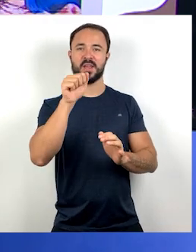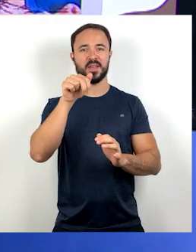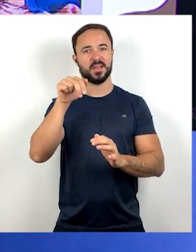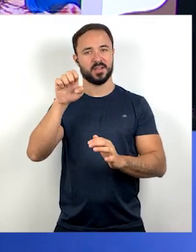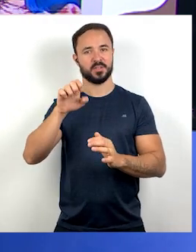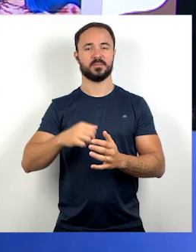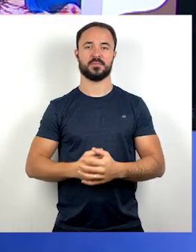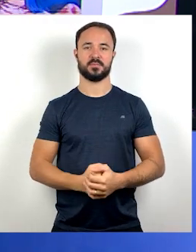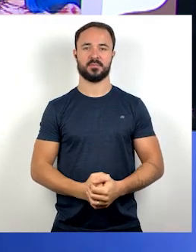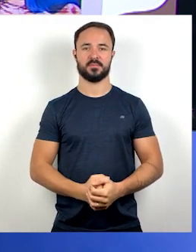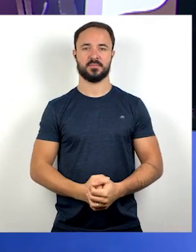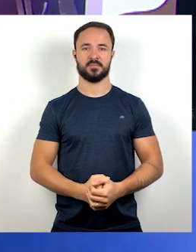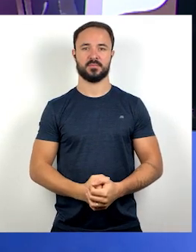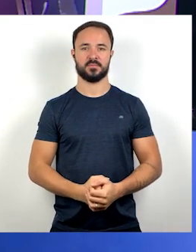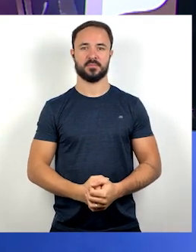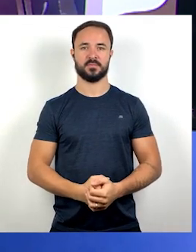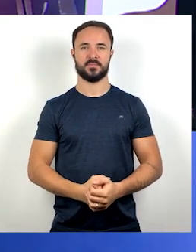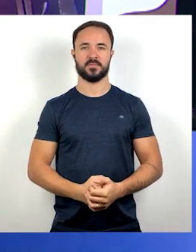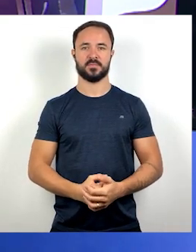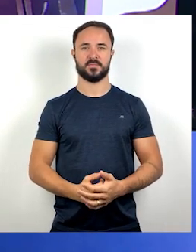Frank.